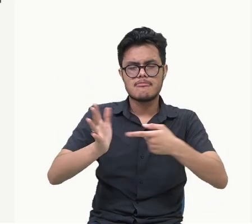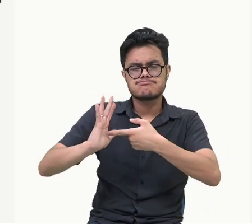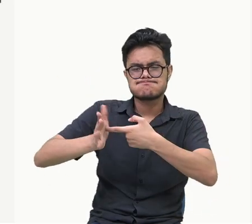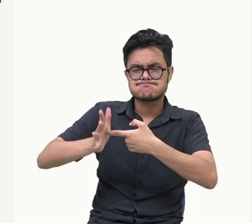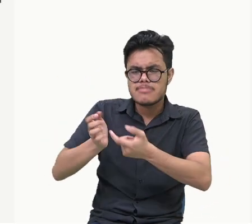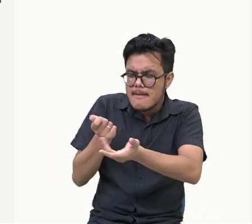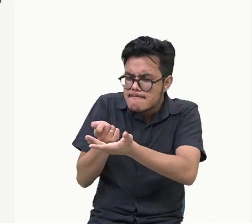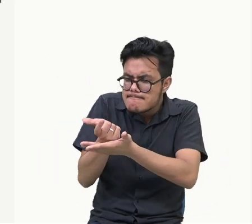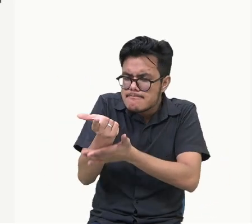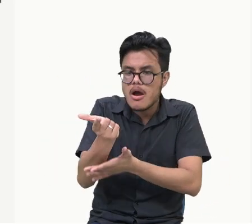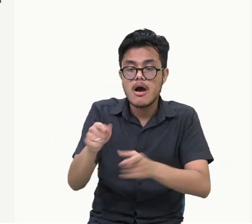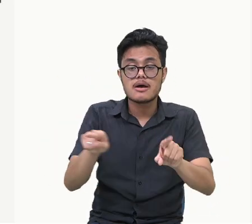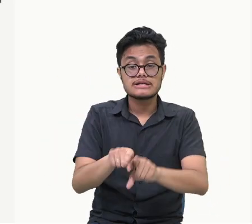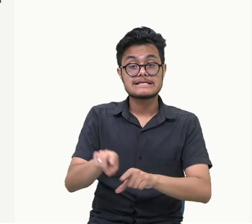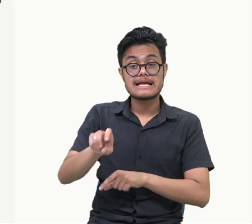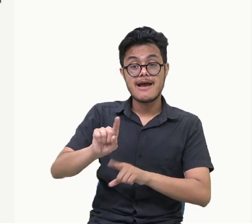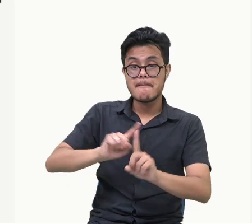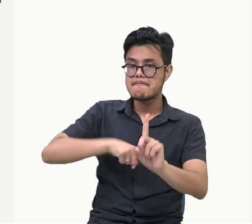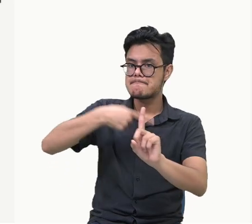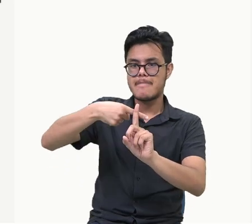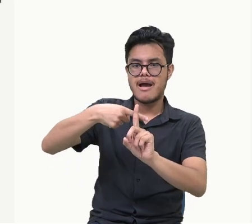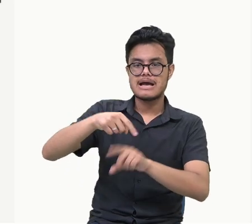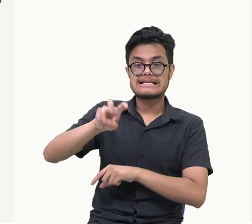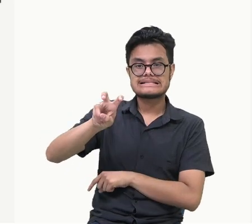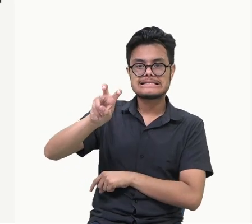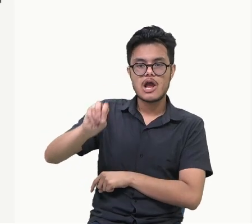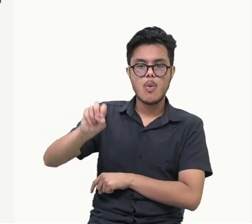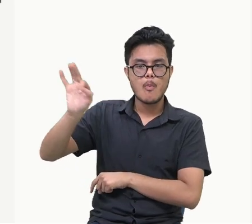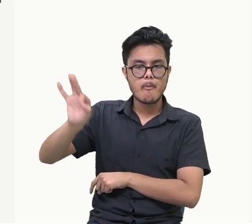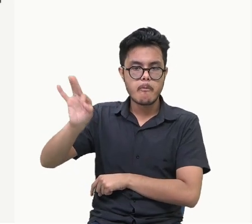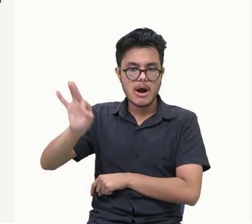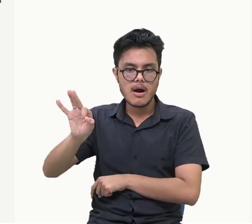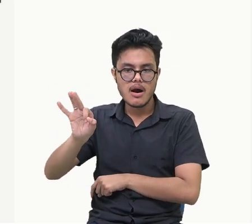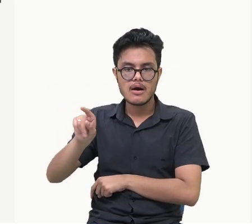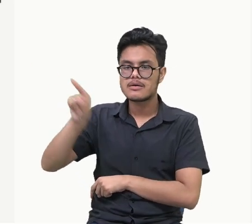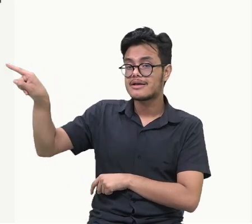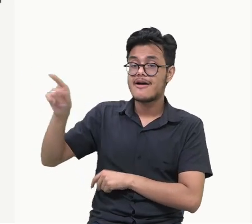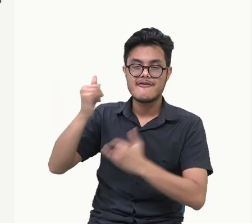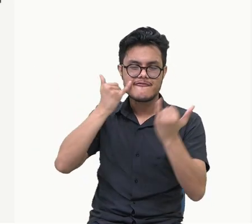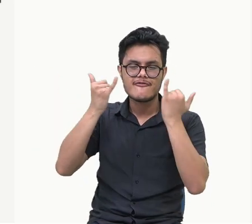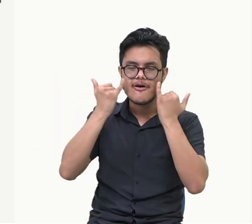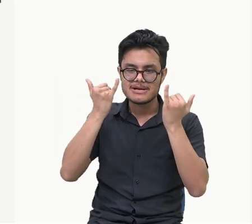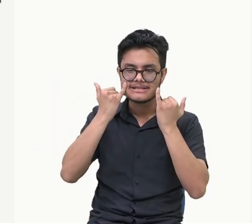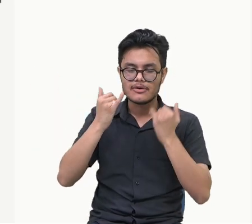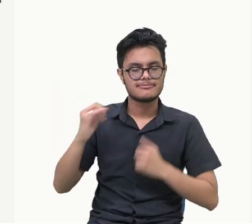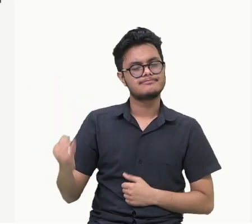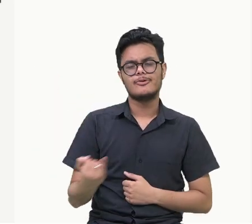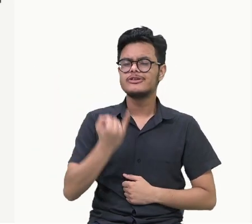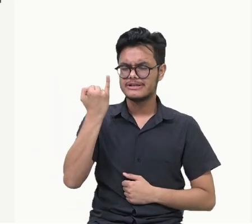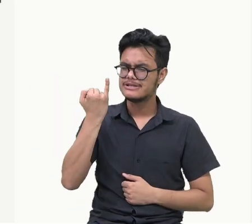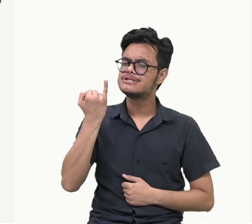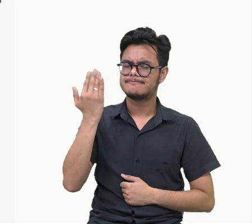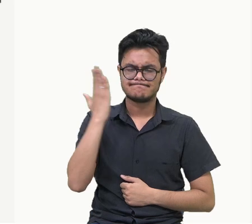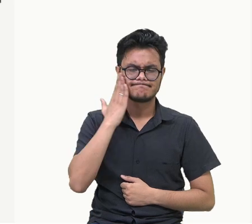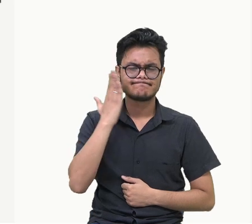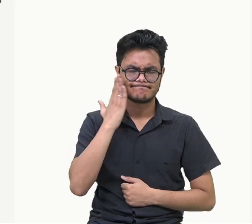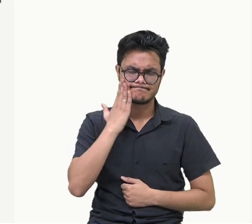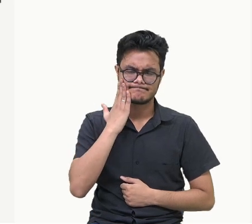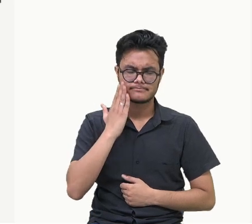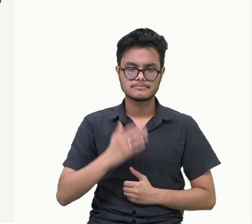máquinas e aumentou a produção em 50%. Está aqui a outra informação que é relevante para nós,